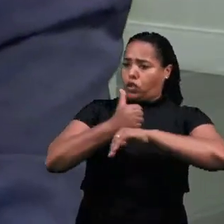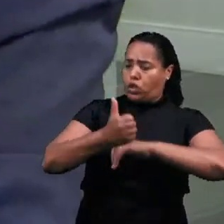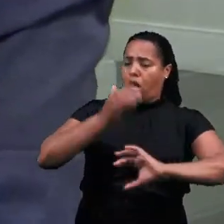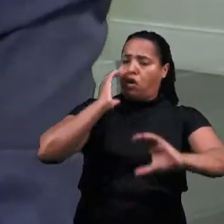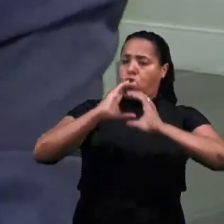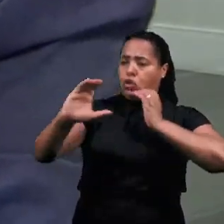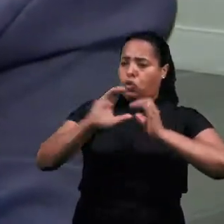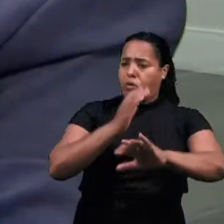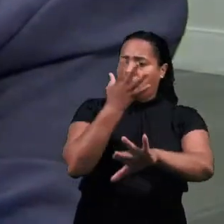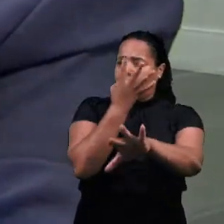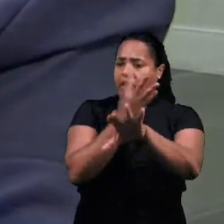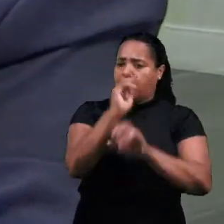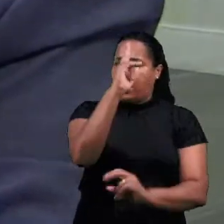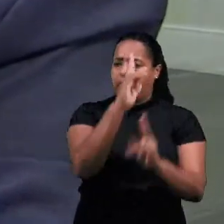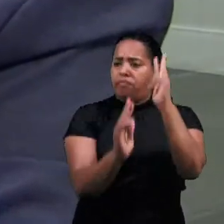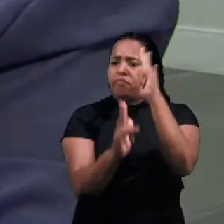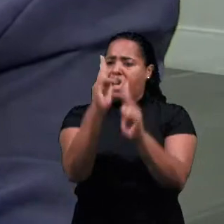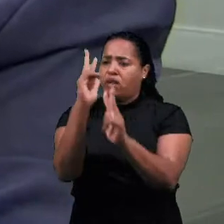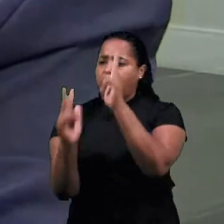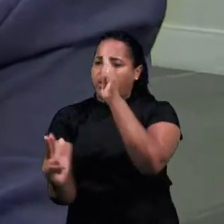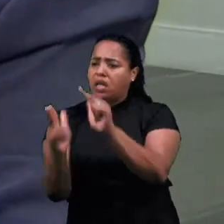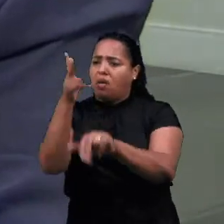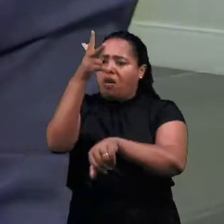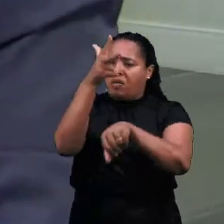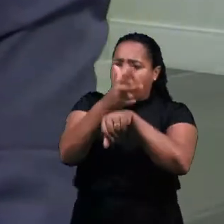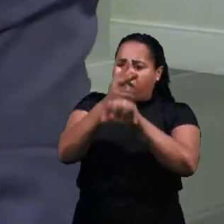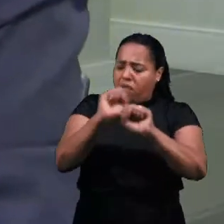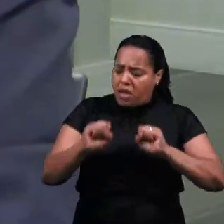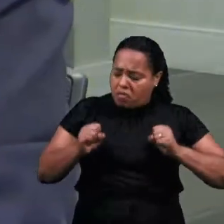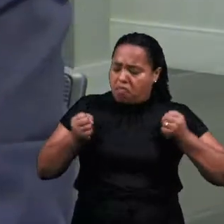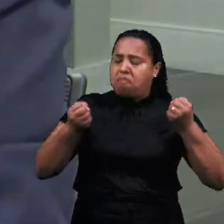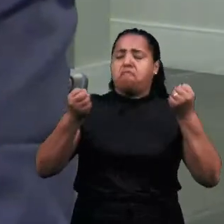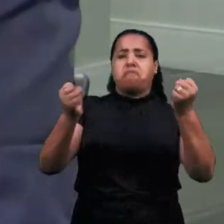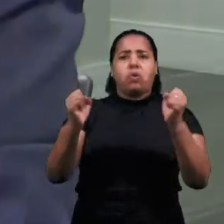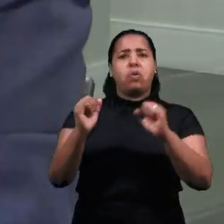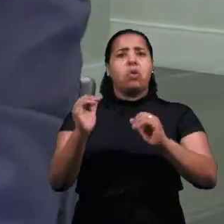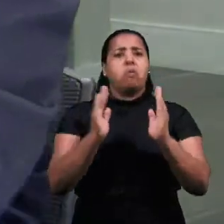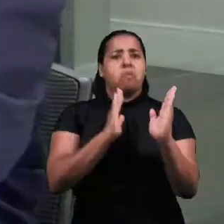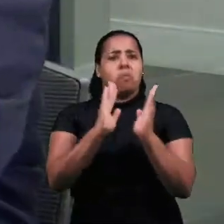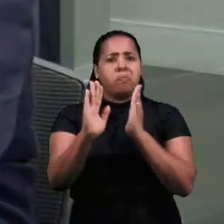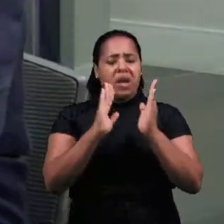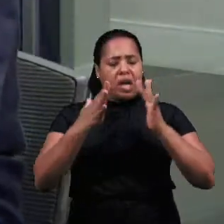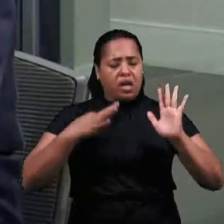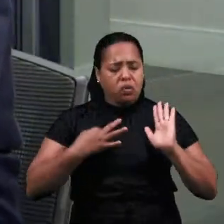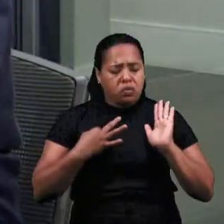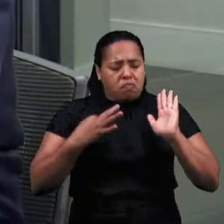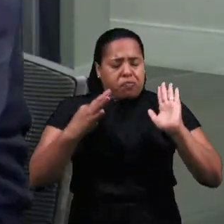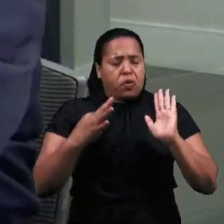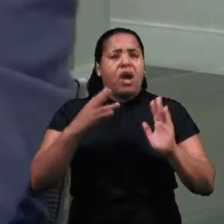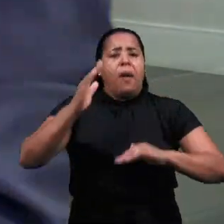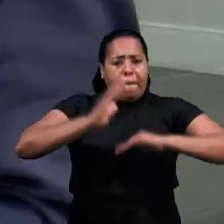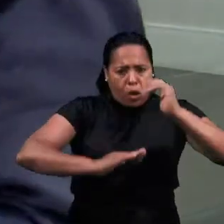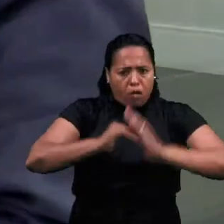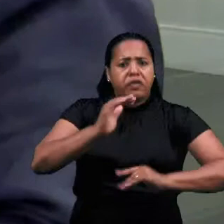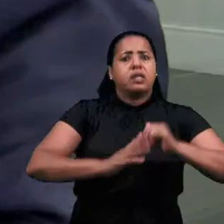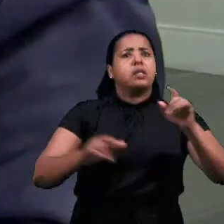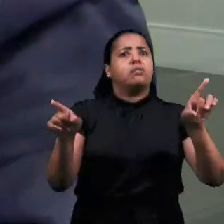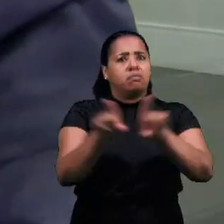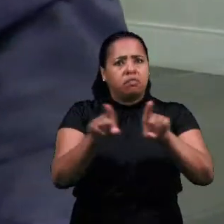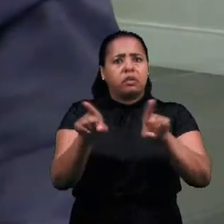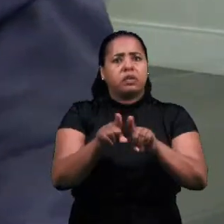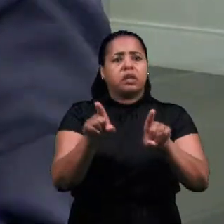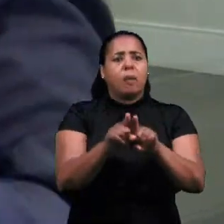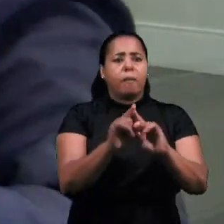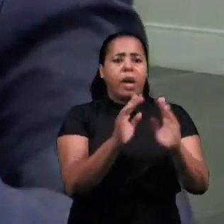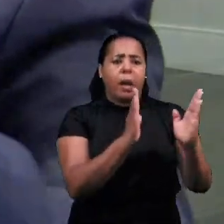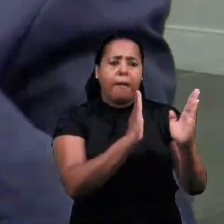técnica, da edição, da filmagem, que se dediquem o tempo integral aqui como uma profissão, aliando esse